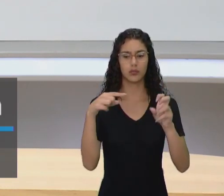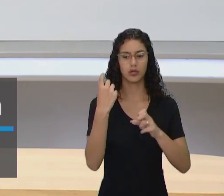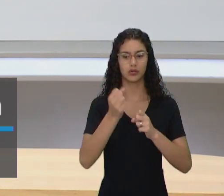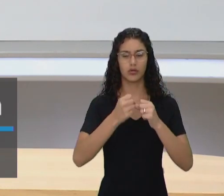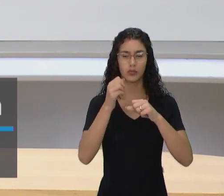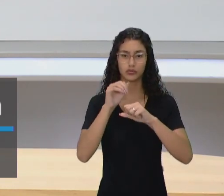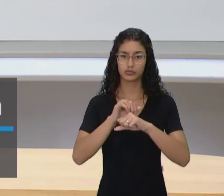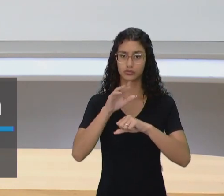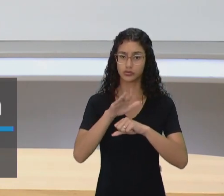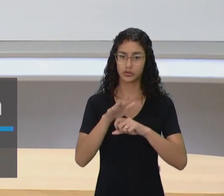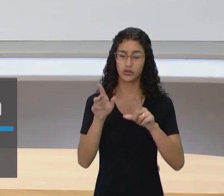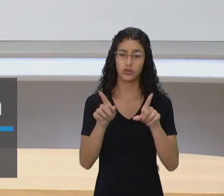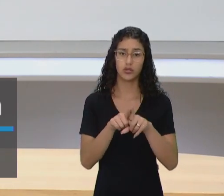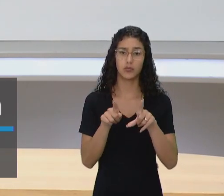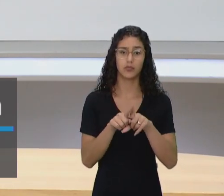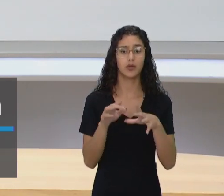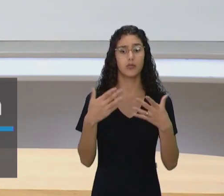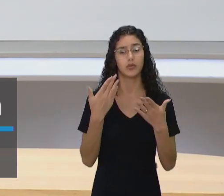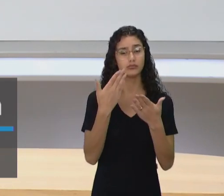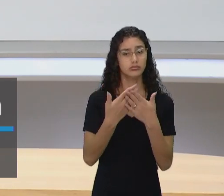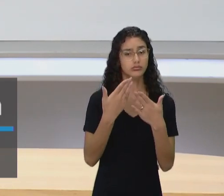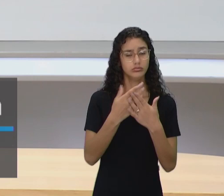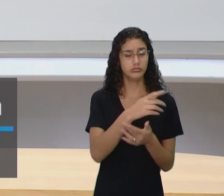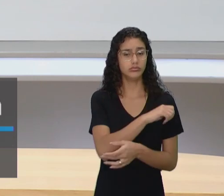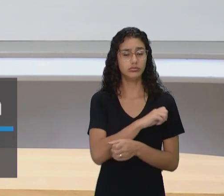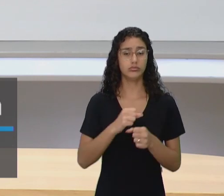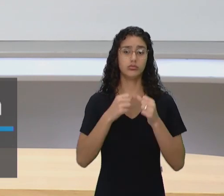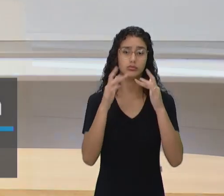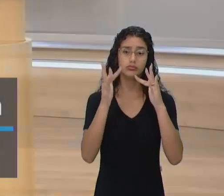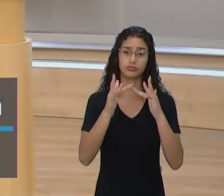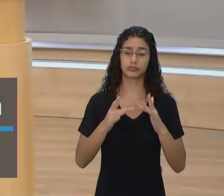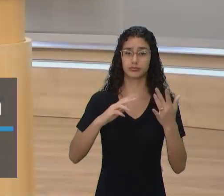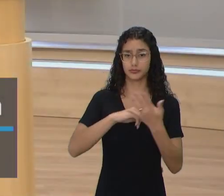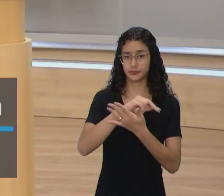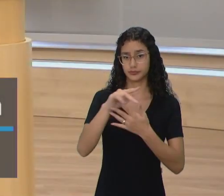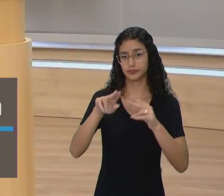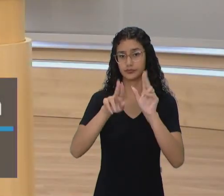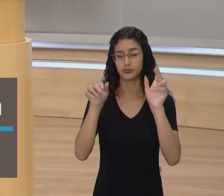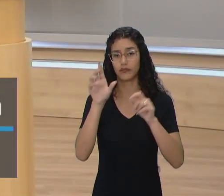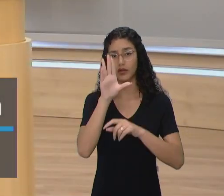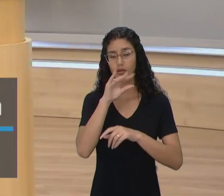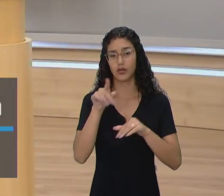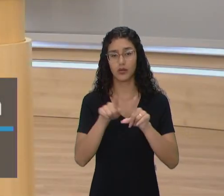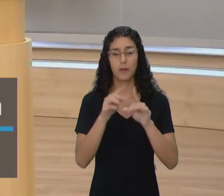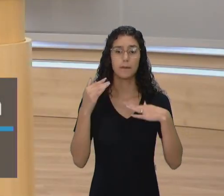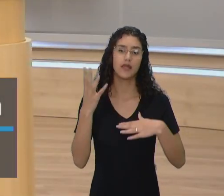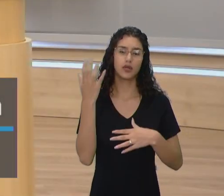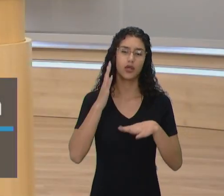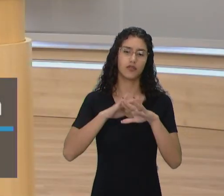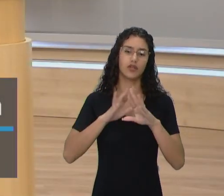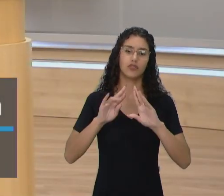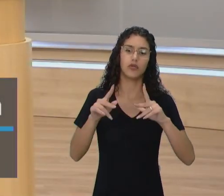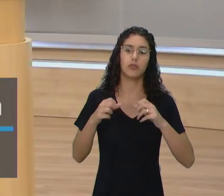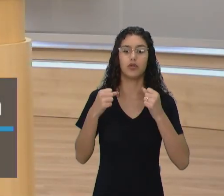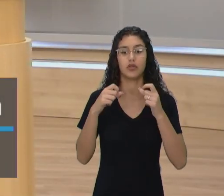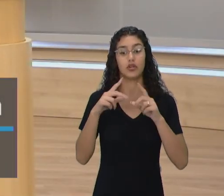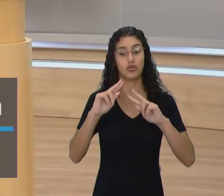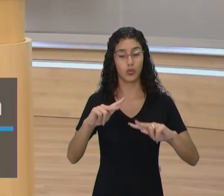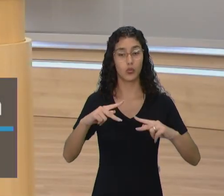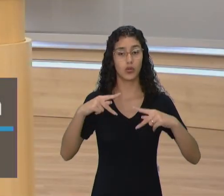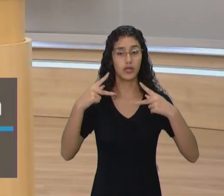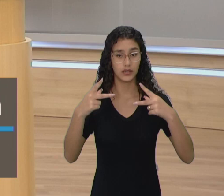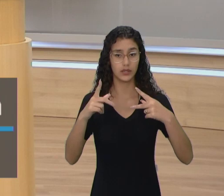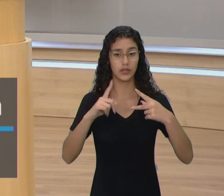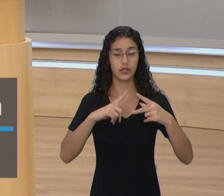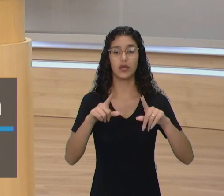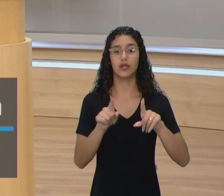pudesse sugerir, embora o estudante possa ter contato com outros temas e falar, não, mas eu quero abordar outros, por isso que eu deixei o link do